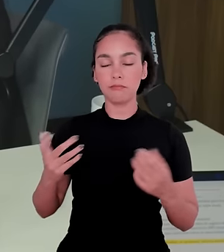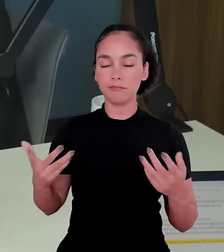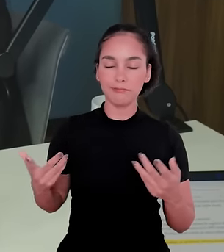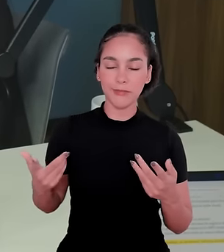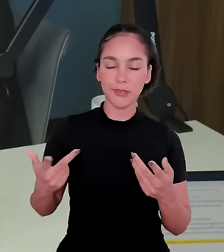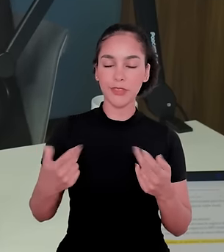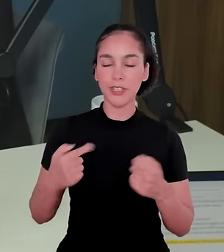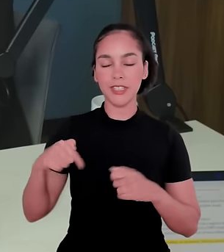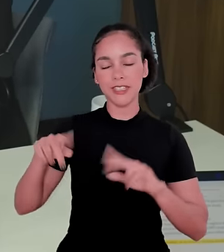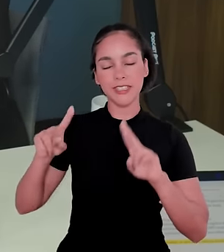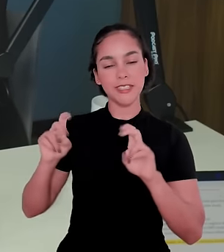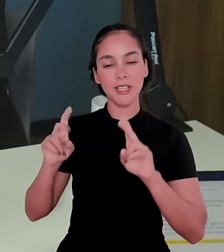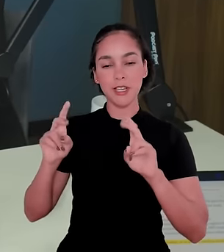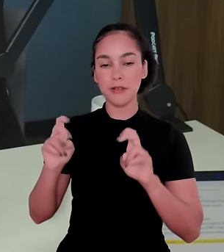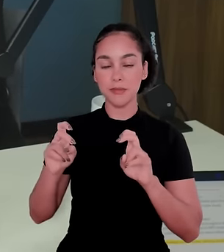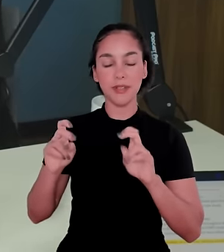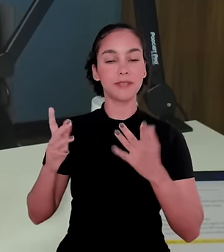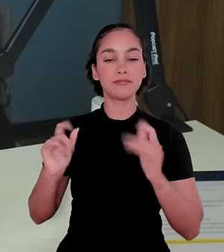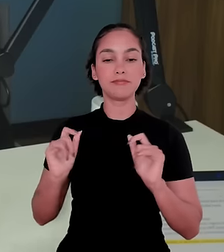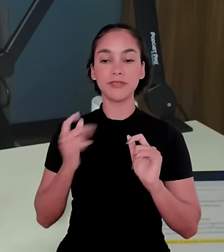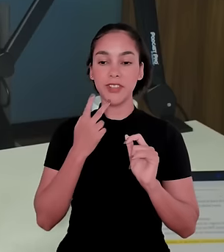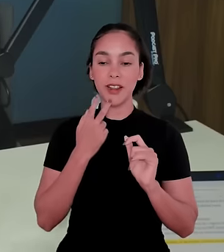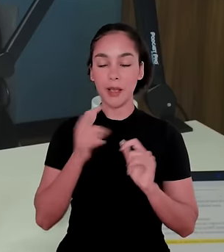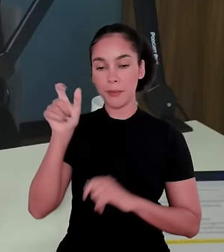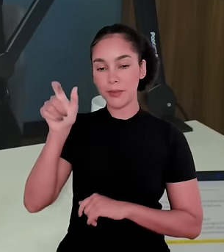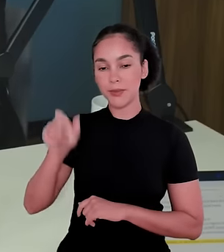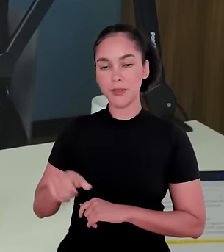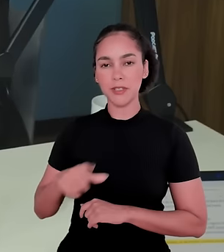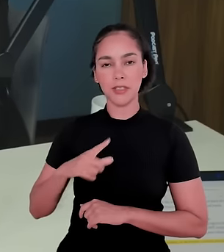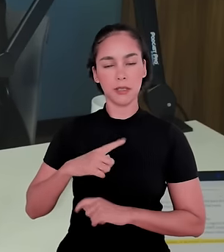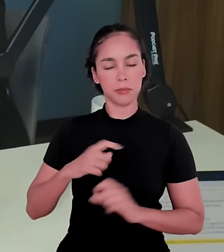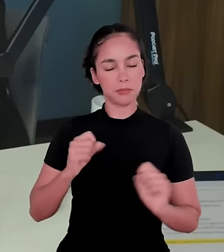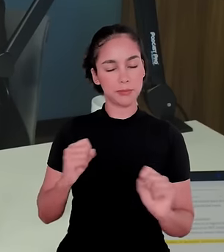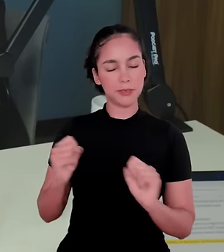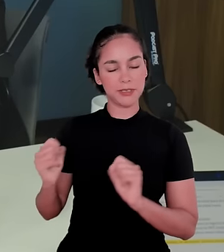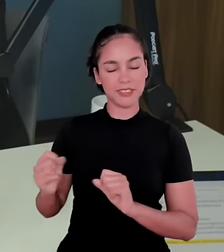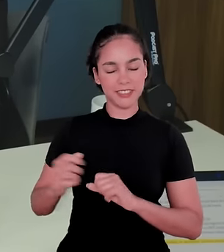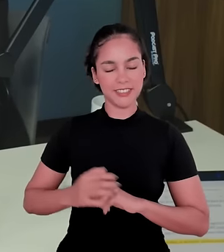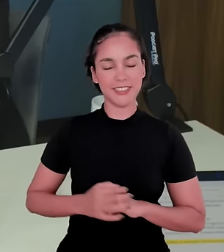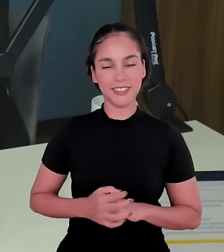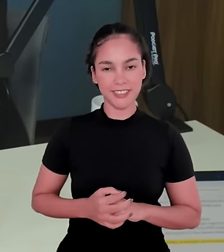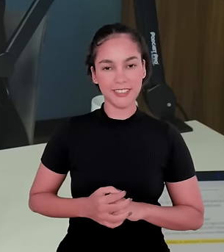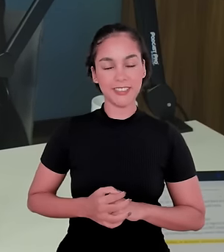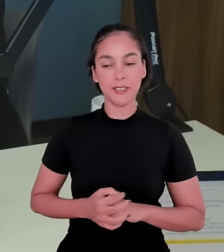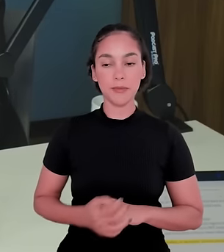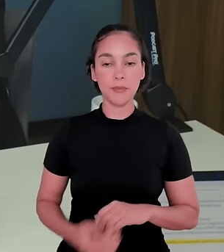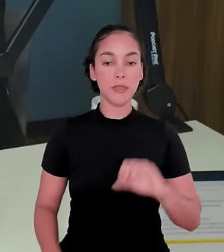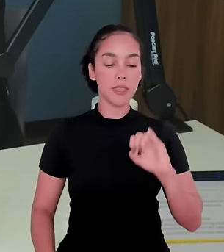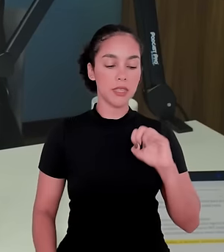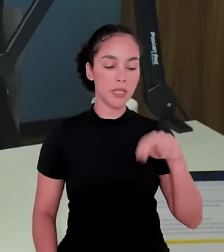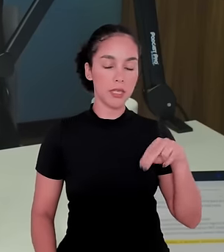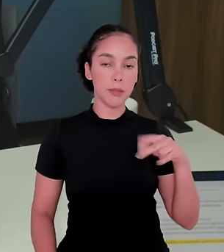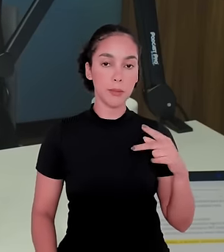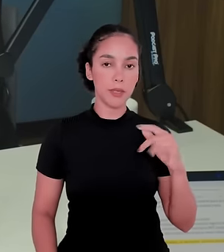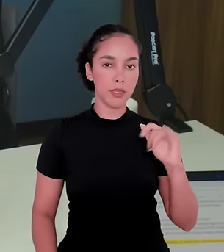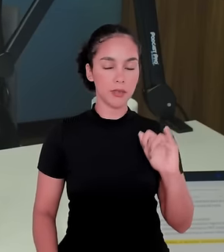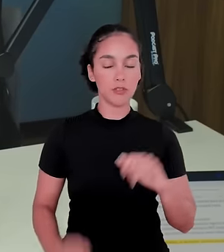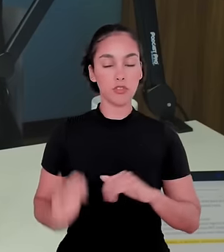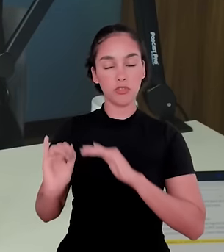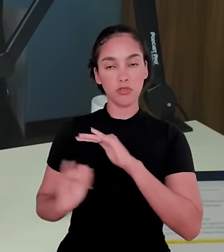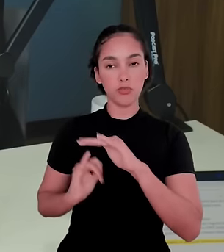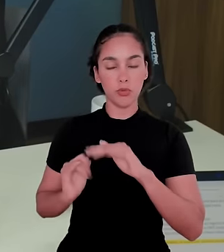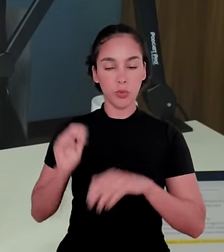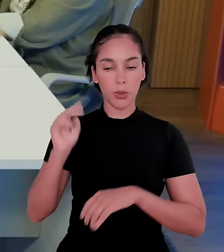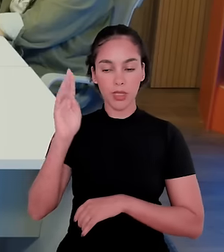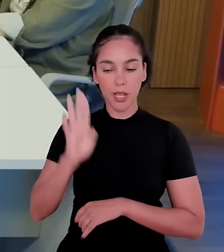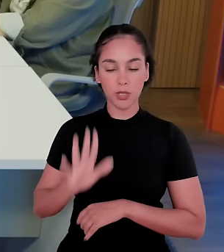né esse assunto Nada melhor do de falar com pessoa que tem autoridade no assunto a o INPI é o Instituto Nacional de propriedade